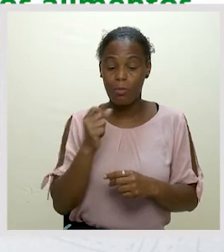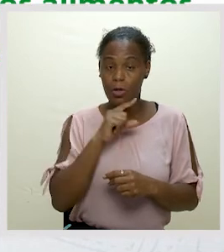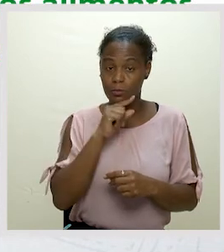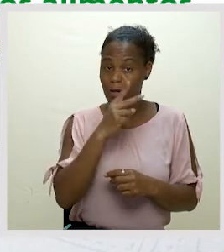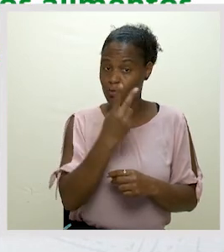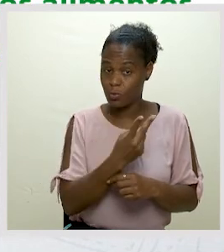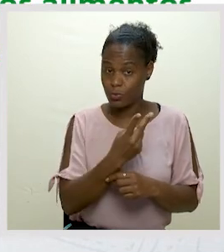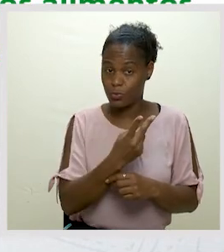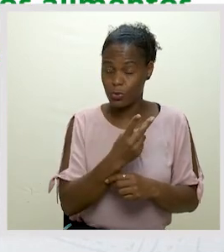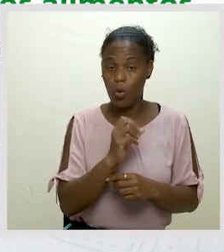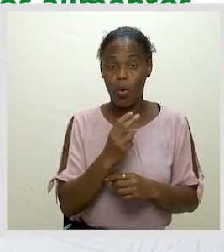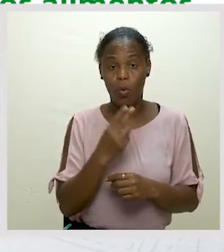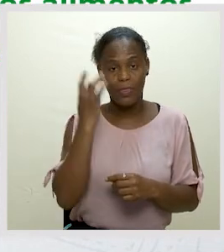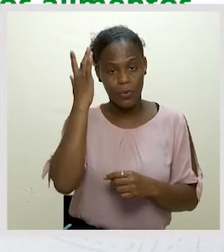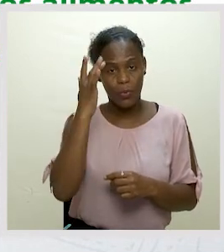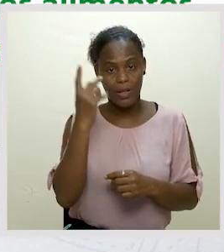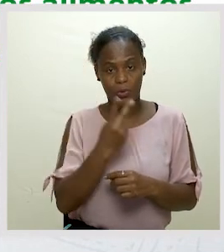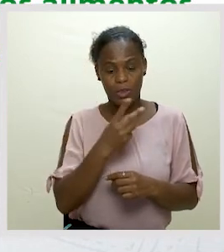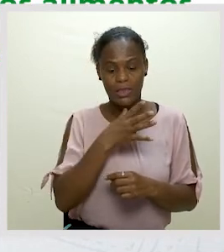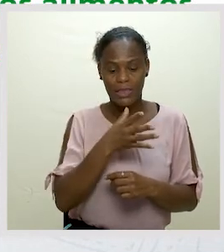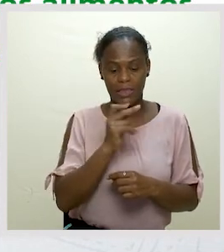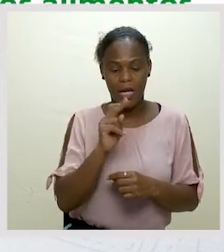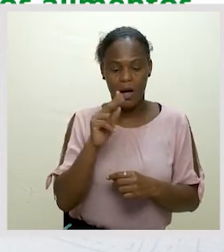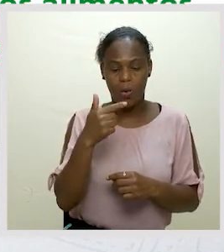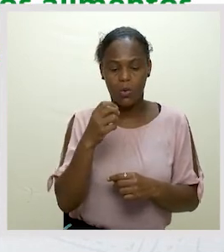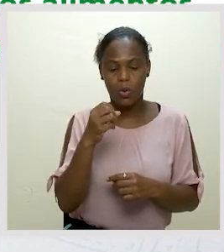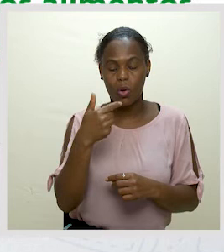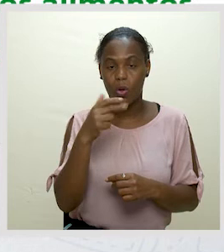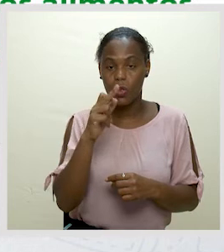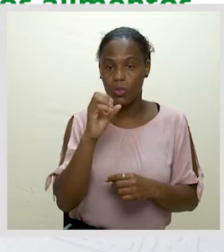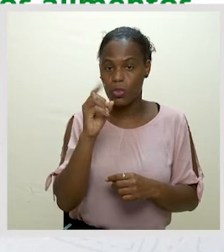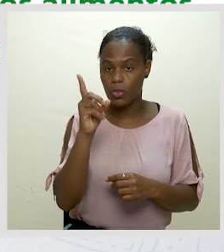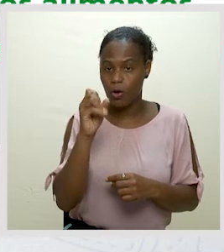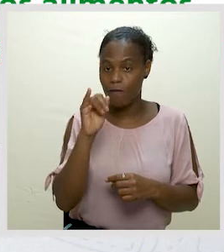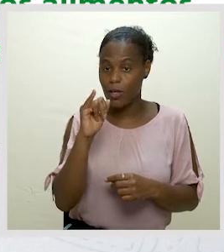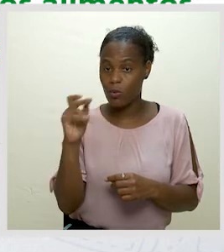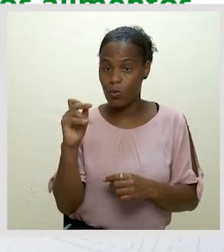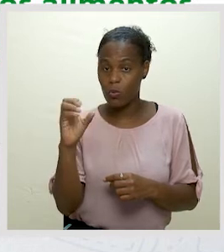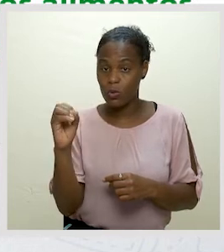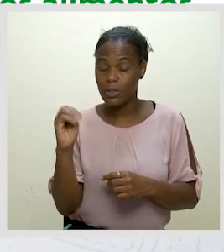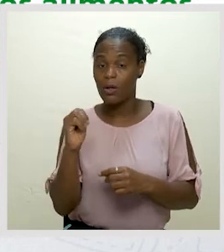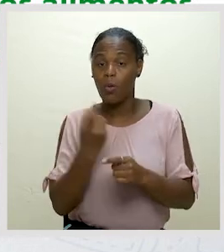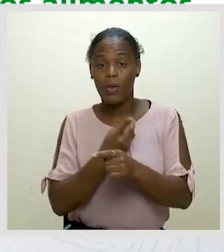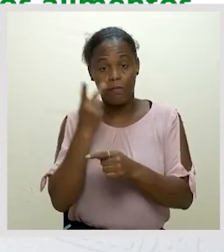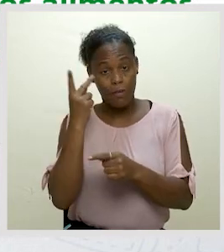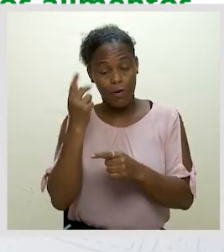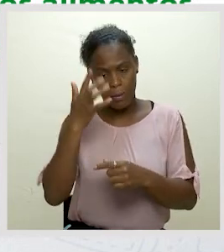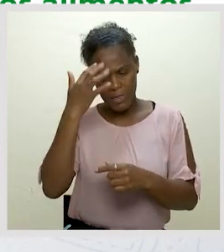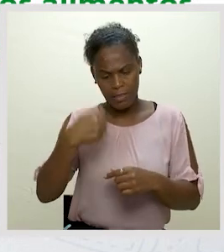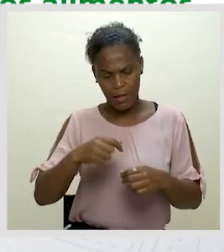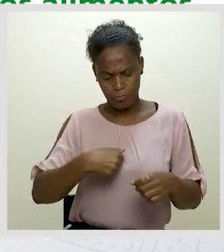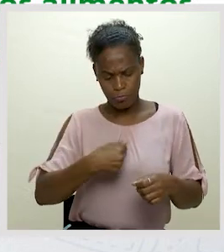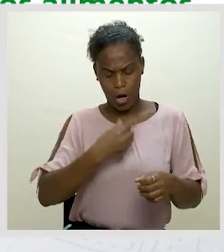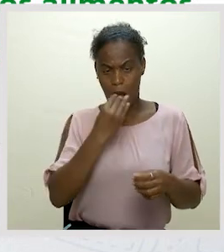temos duas hipóteses, ou teorias, que é autotrófica, seres vivos capazes de produzir os seus próprios